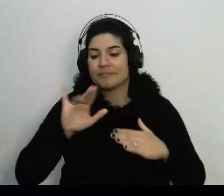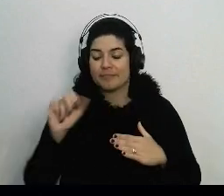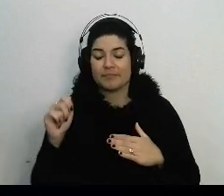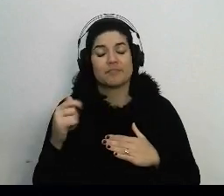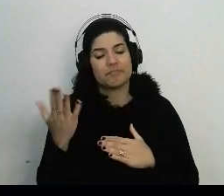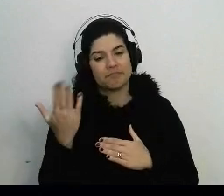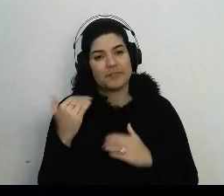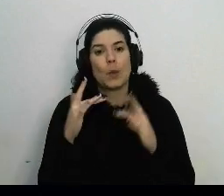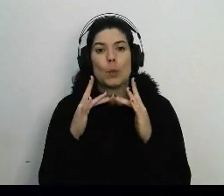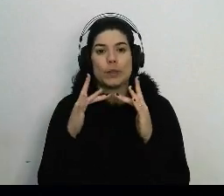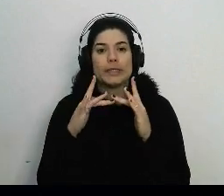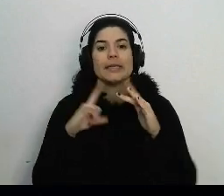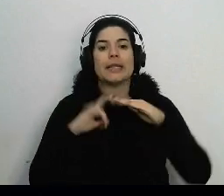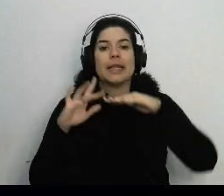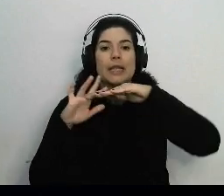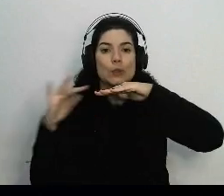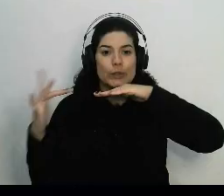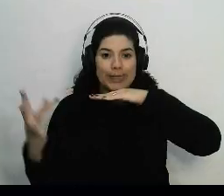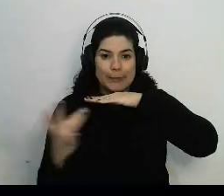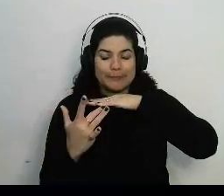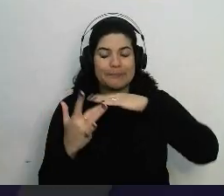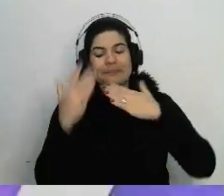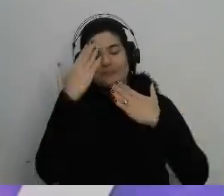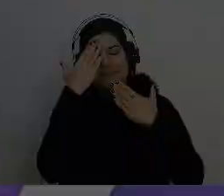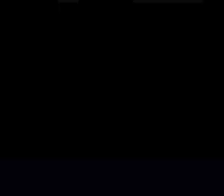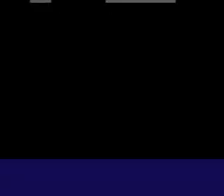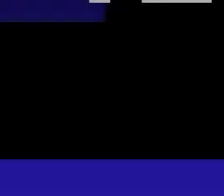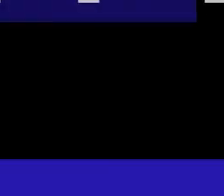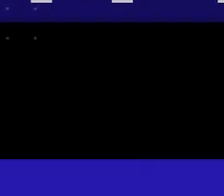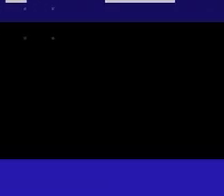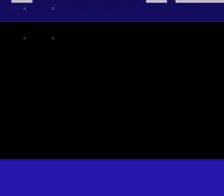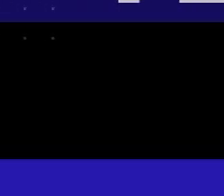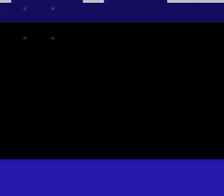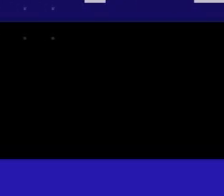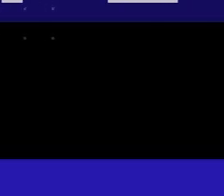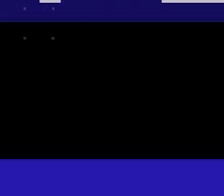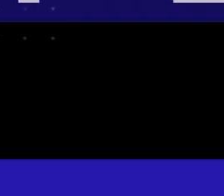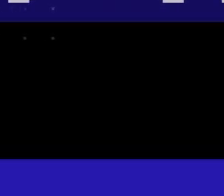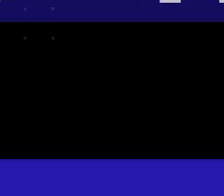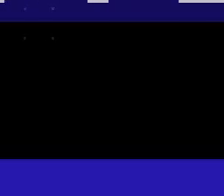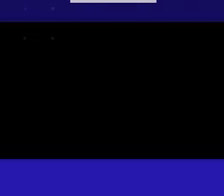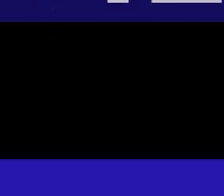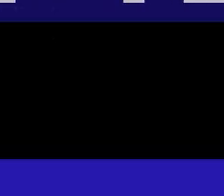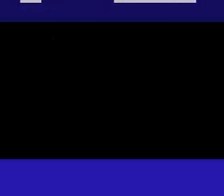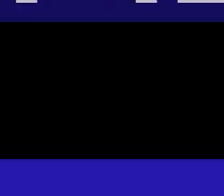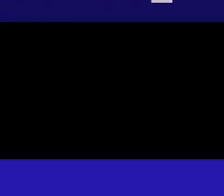ali as redes sociais. Obrigado e espaço para dúvidas aí.